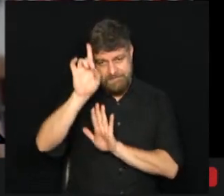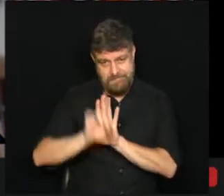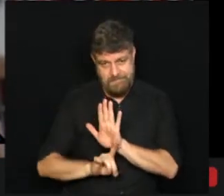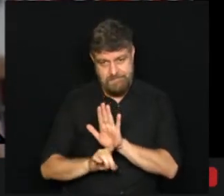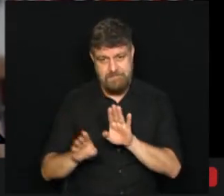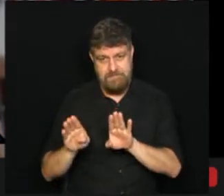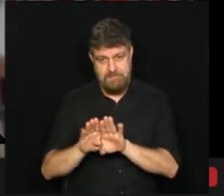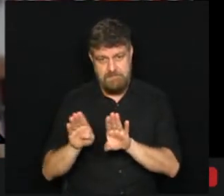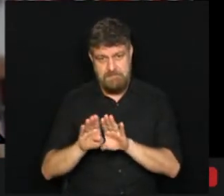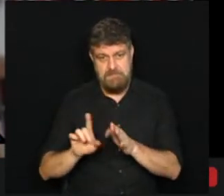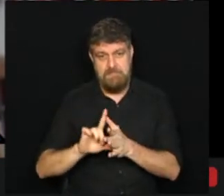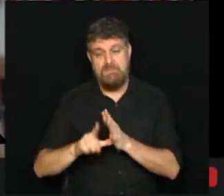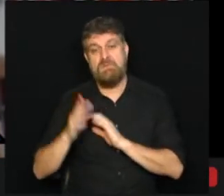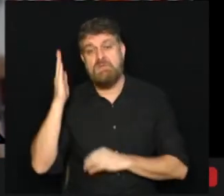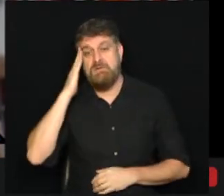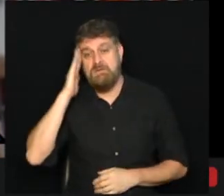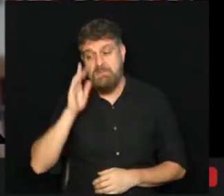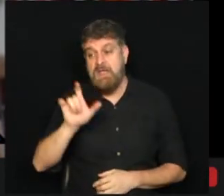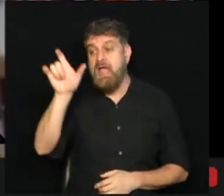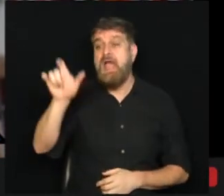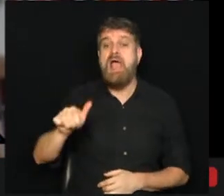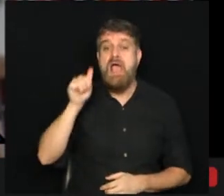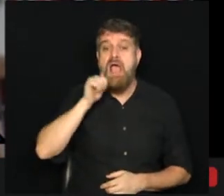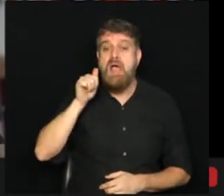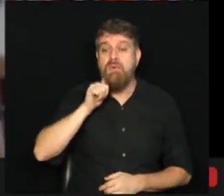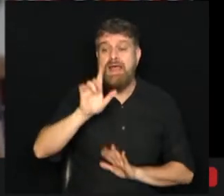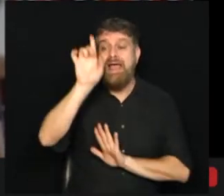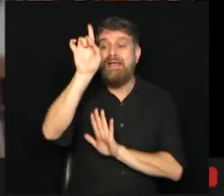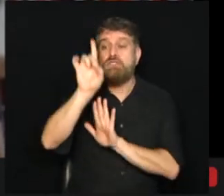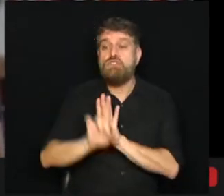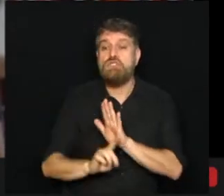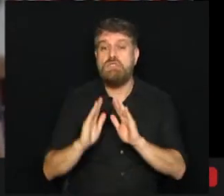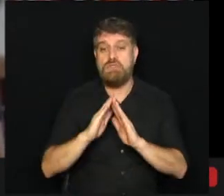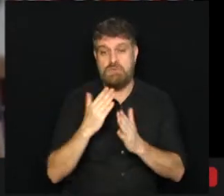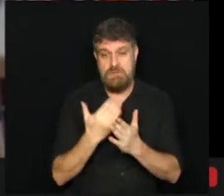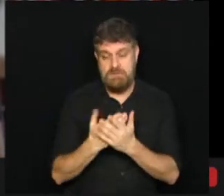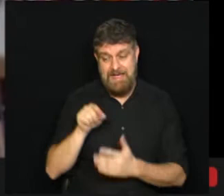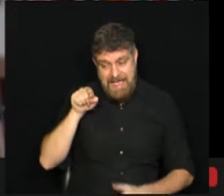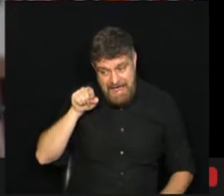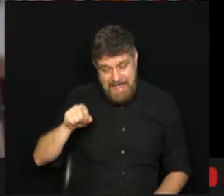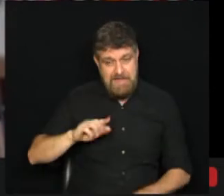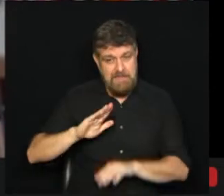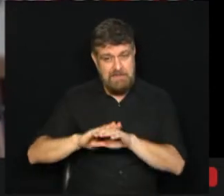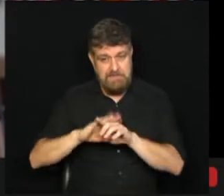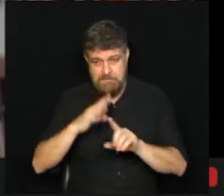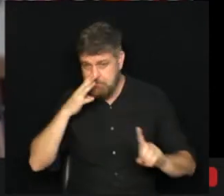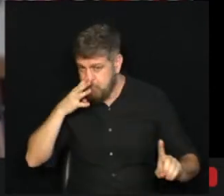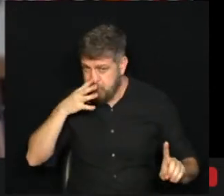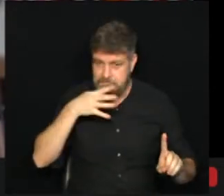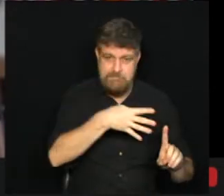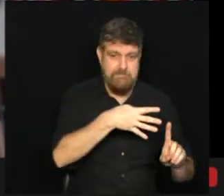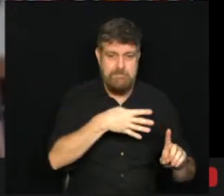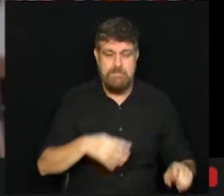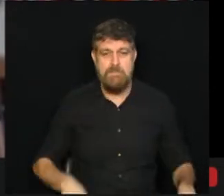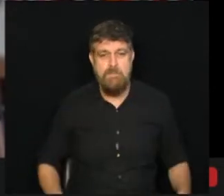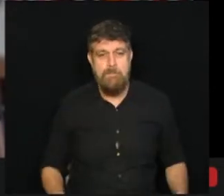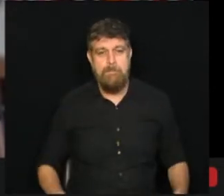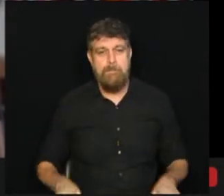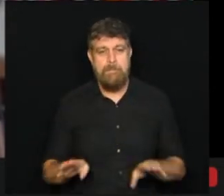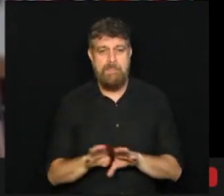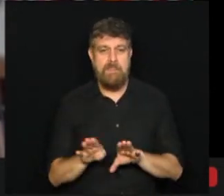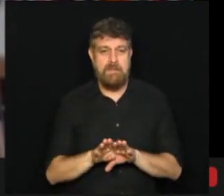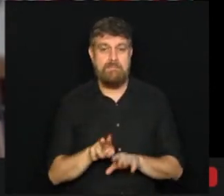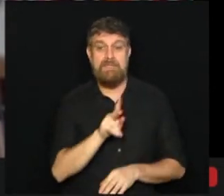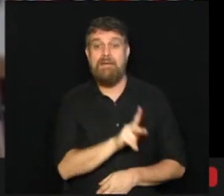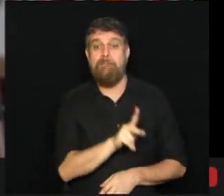não, né? Depois ficamos sabendo que então aqui que não era a coordenação pedagógica, mas era uma outra professora, e pela